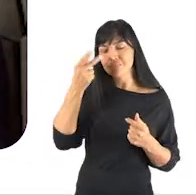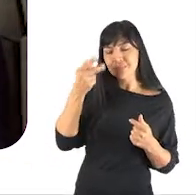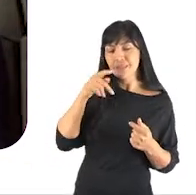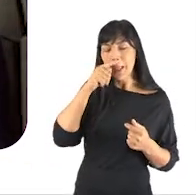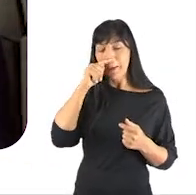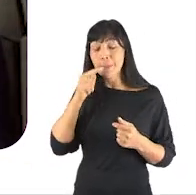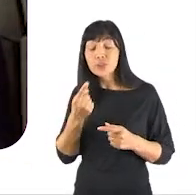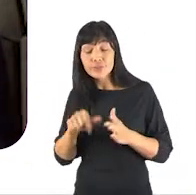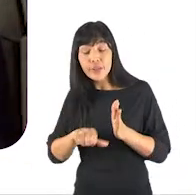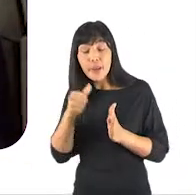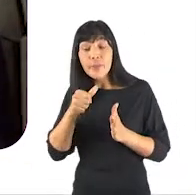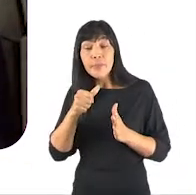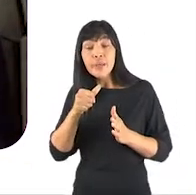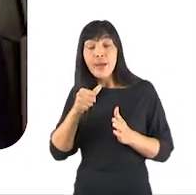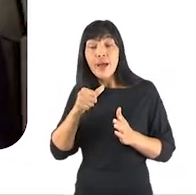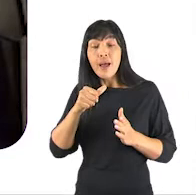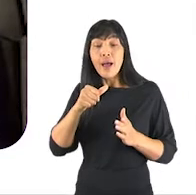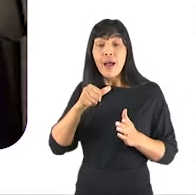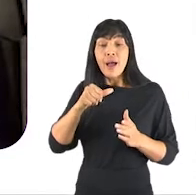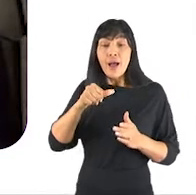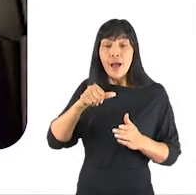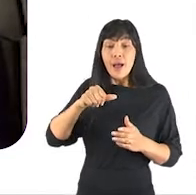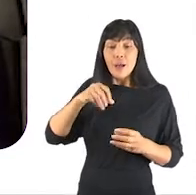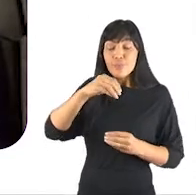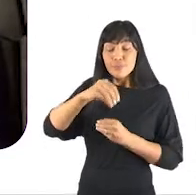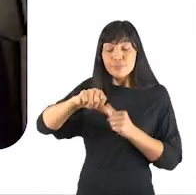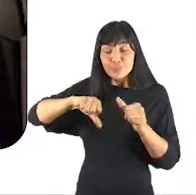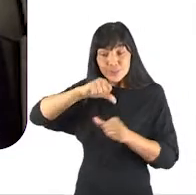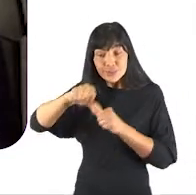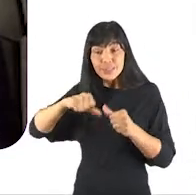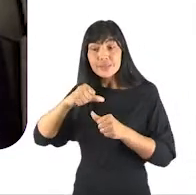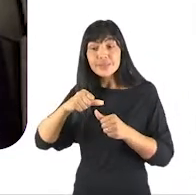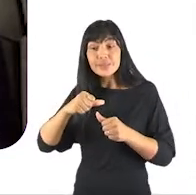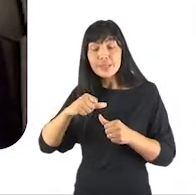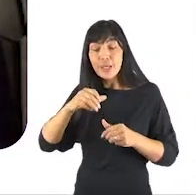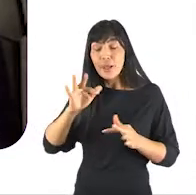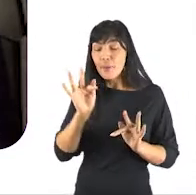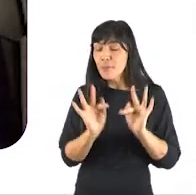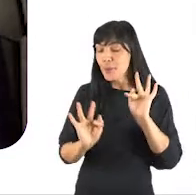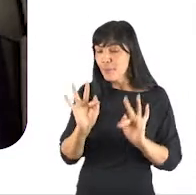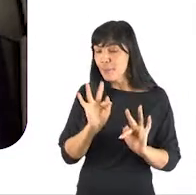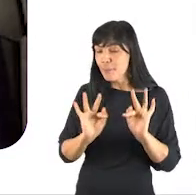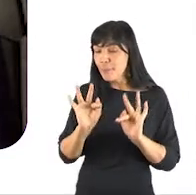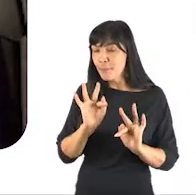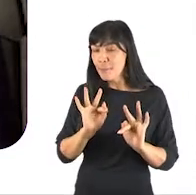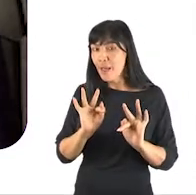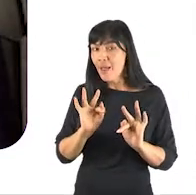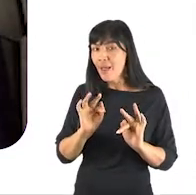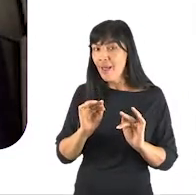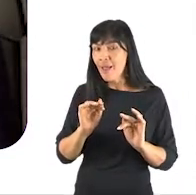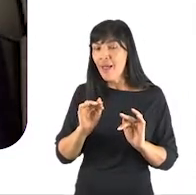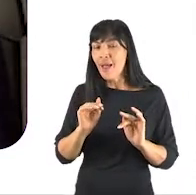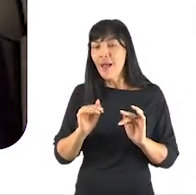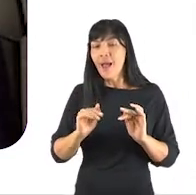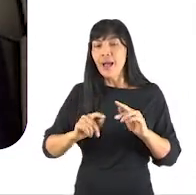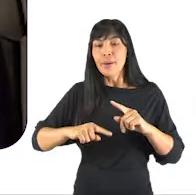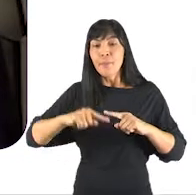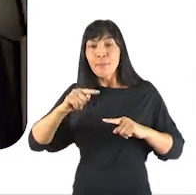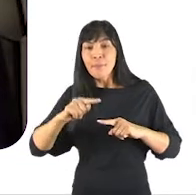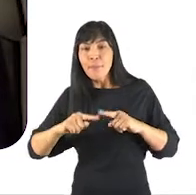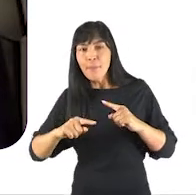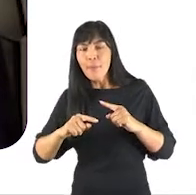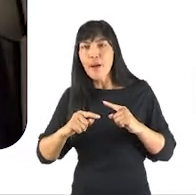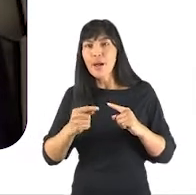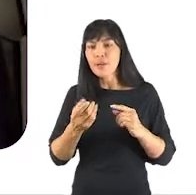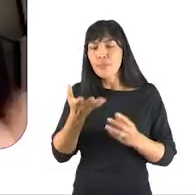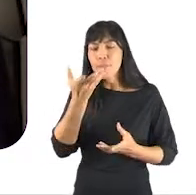primeira Revolução Industrial, a gente teve o início da tecnologia das máquinas a vapor, que era